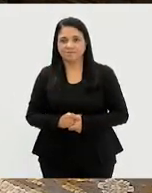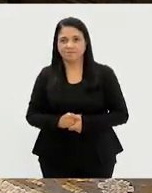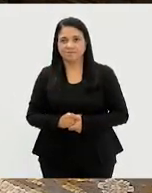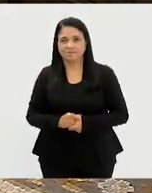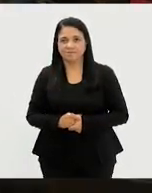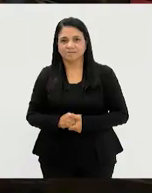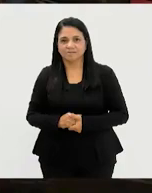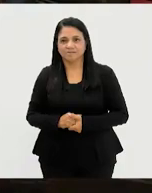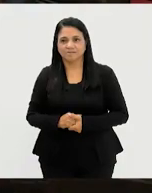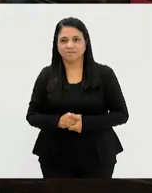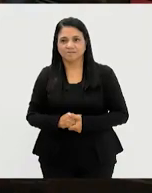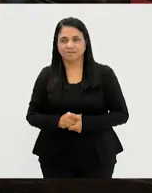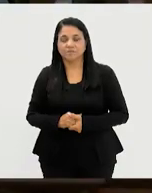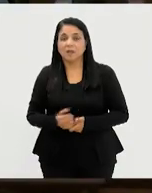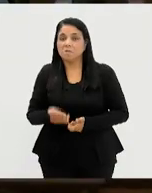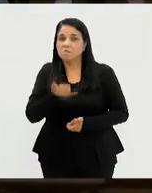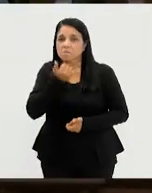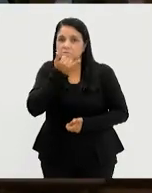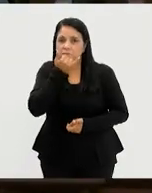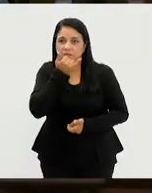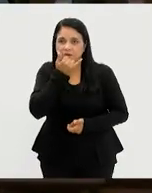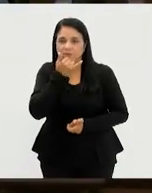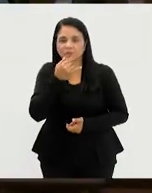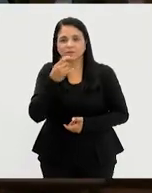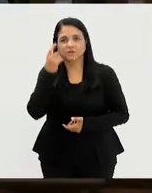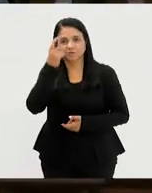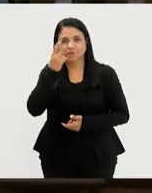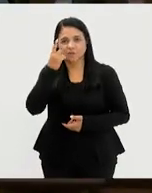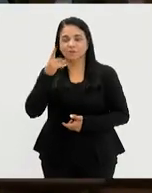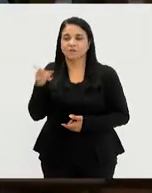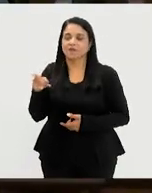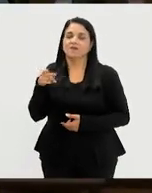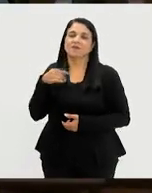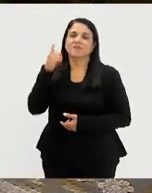favorável perdão deputada deputada